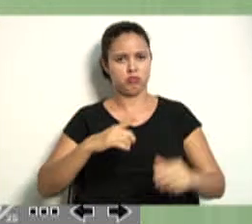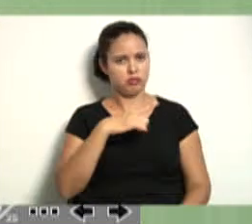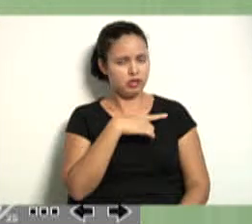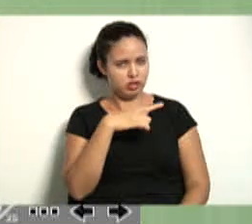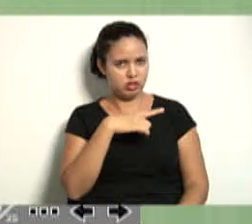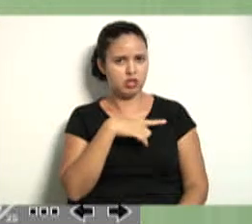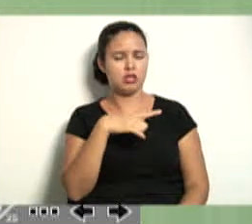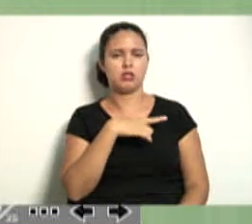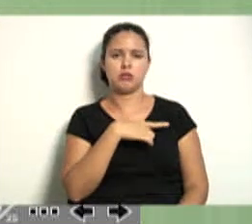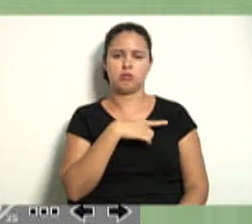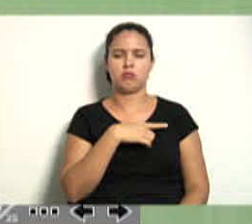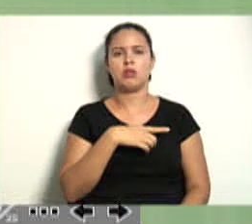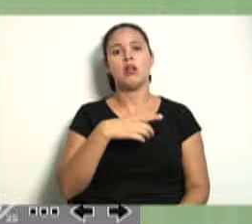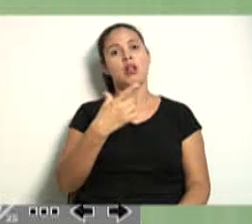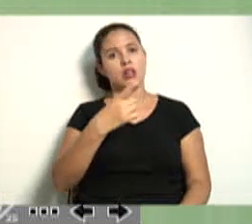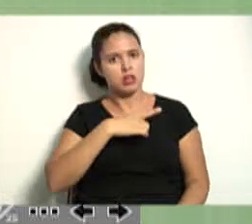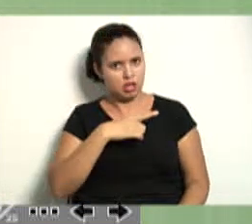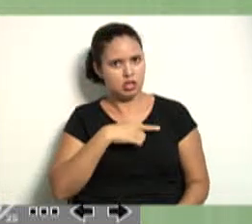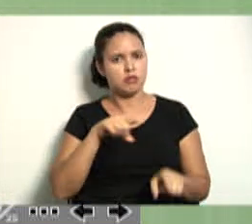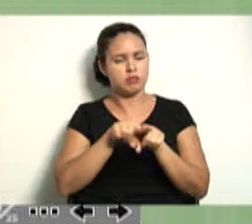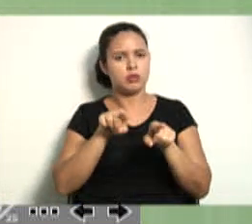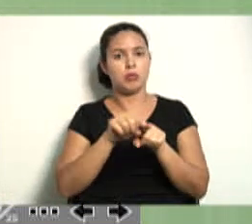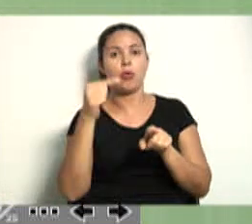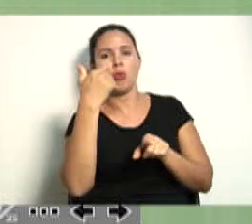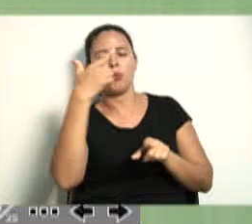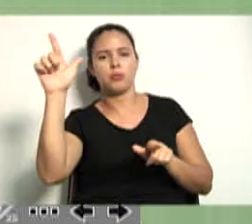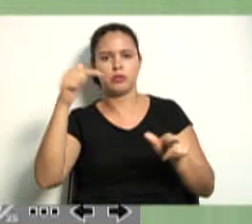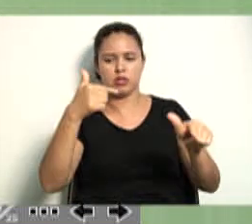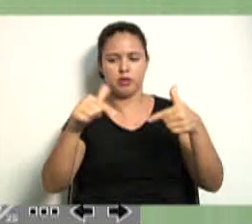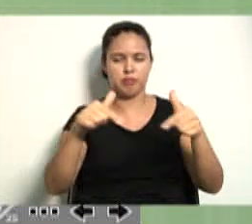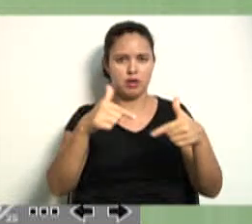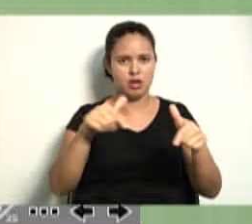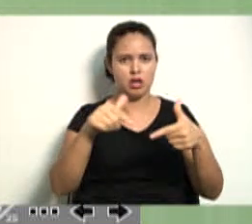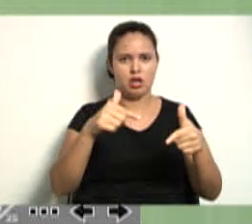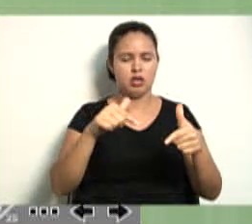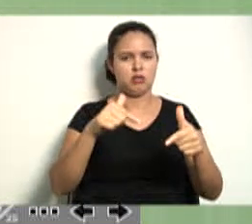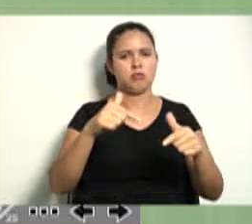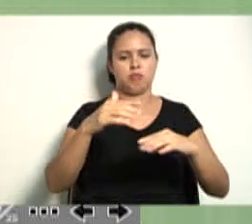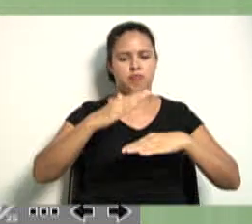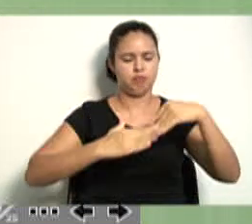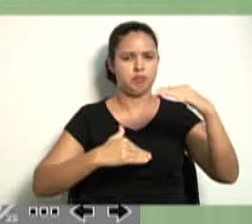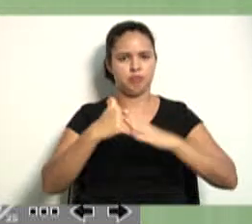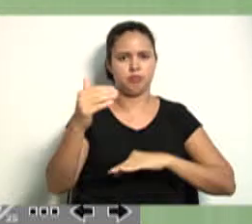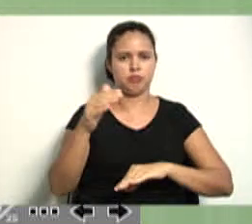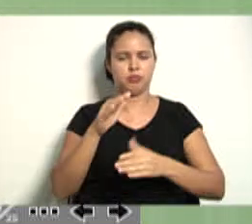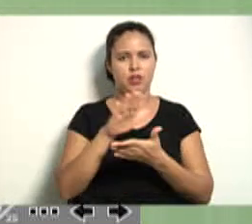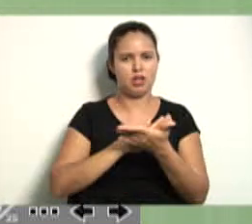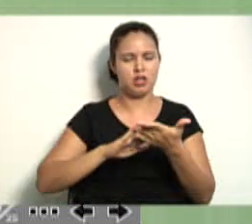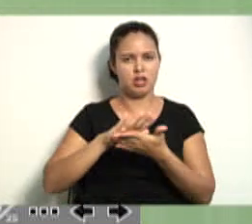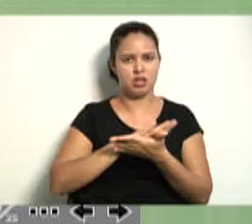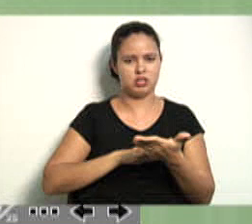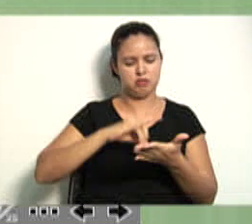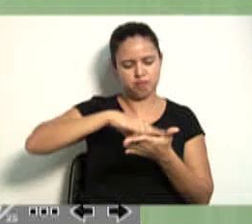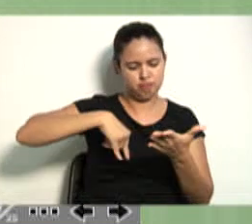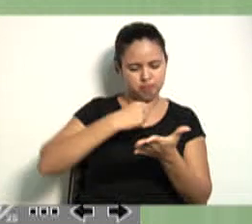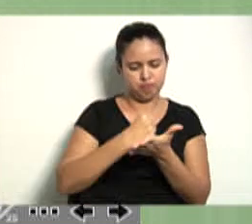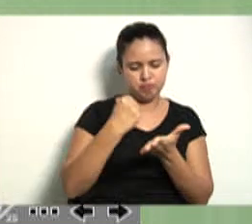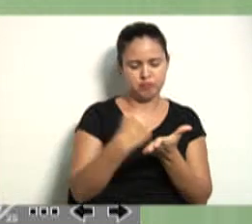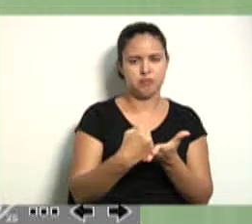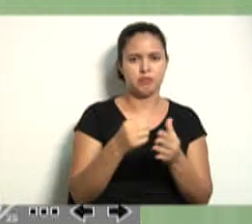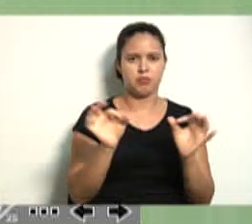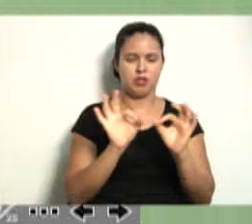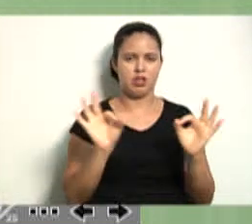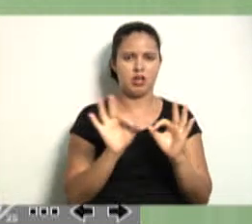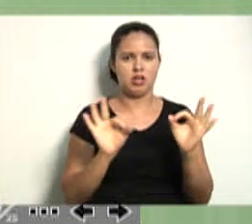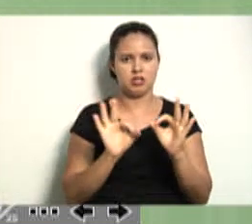o trabalho não qualificado. Existem os trabalhos que são reconhecidos, que todo mundo olha e vê, nossa,